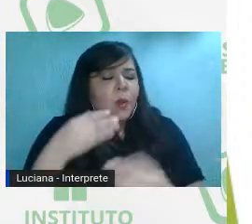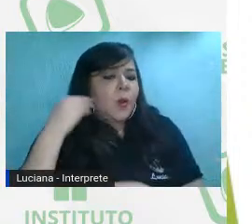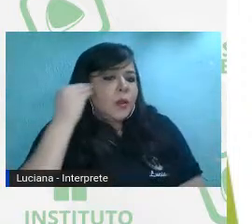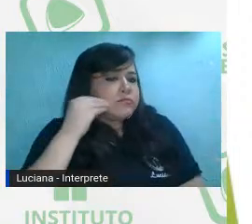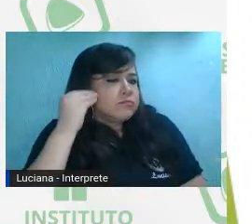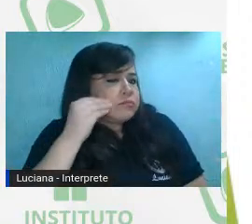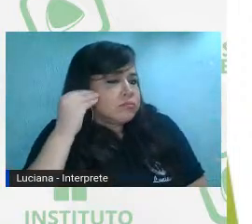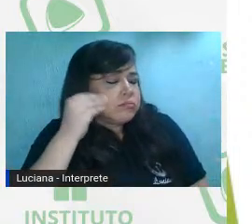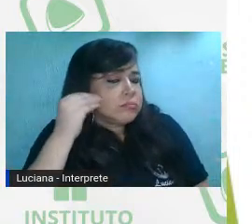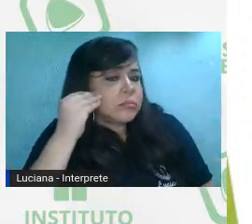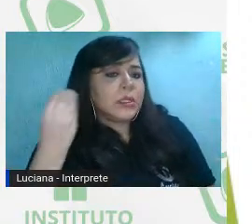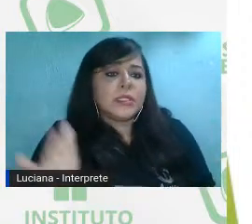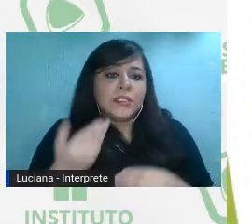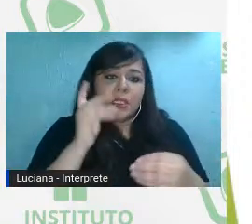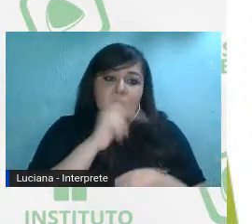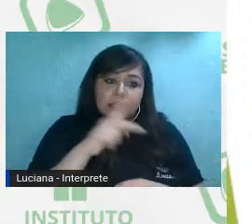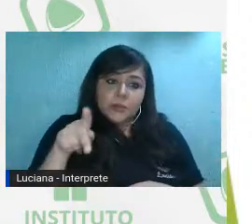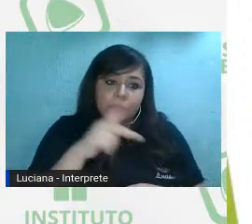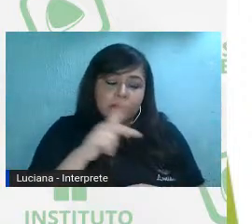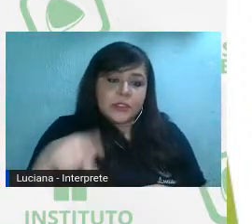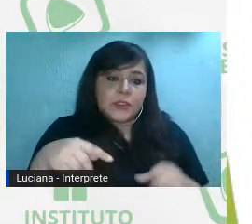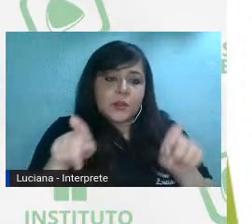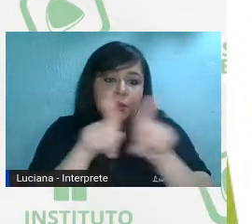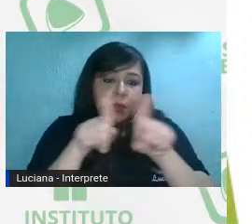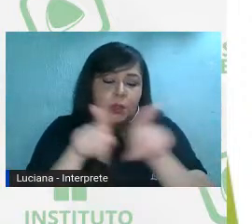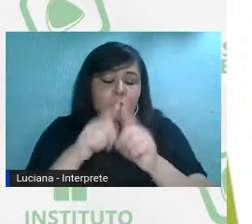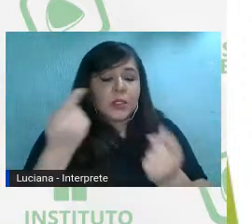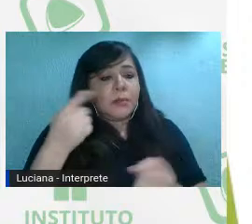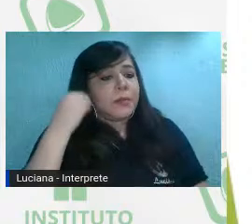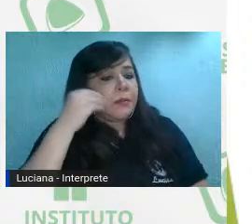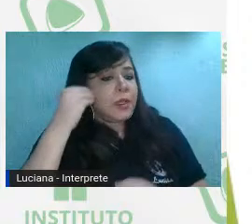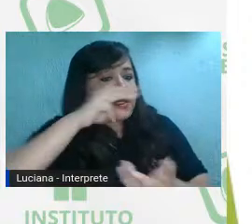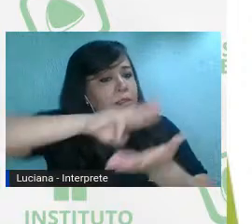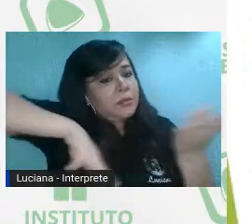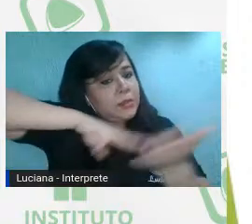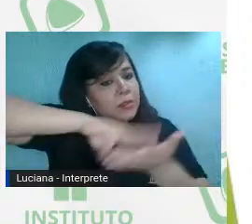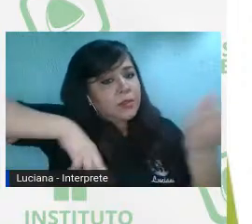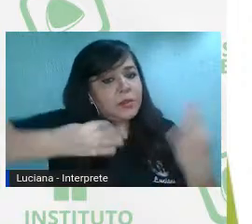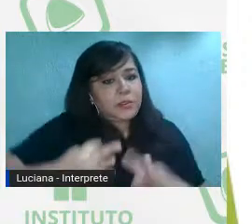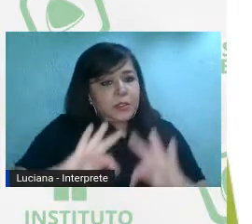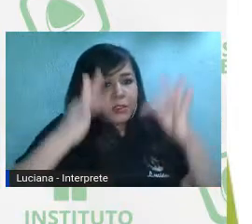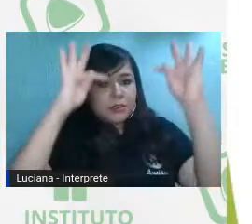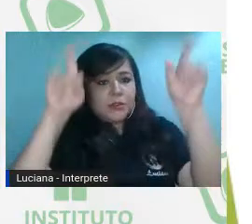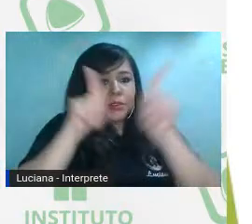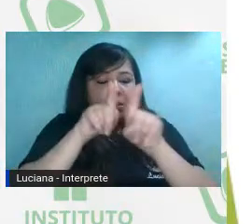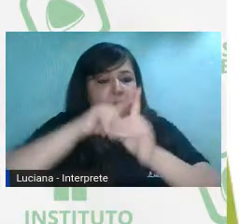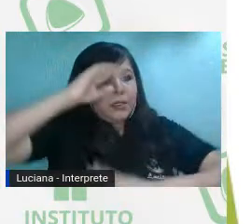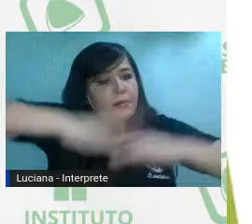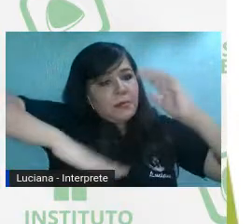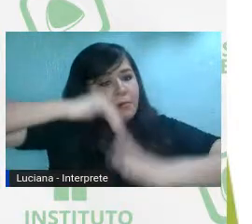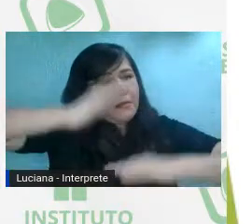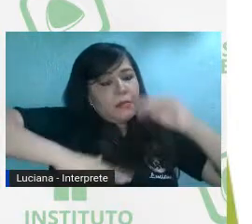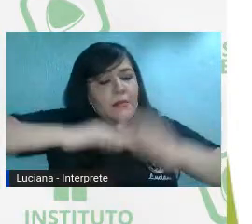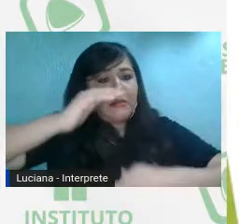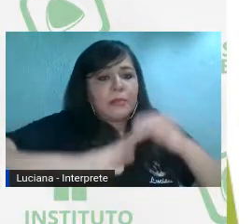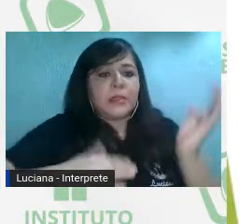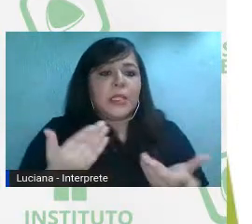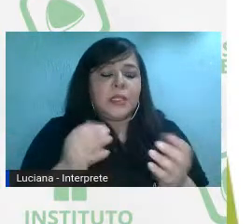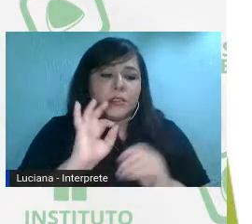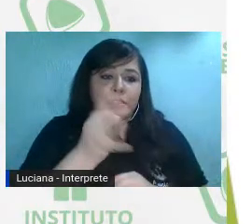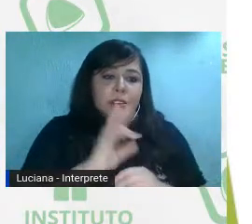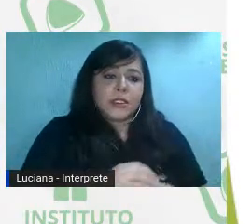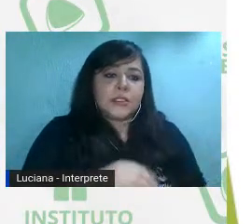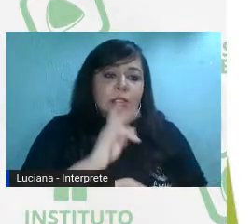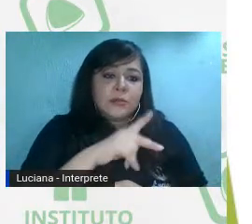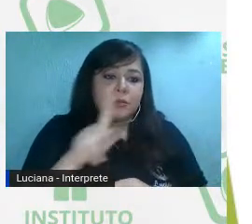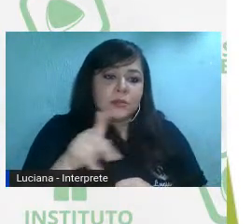e participação em experiências metodológicas, tecnológicas e práticas docentes. Eu sou Claudete Santos e os